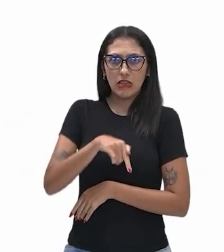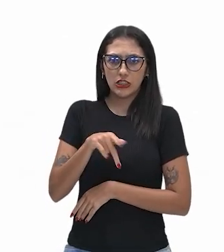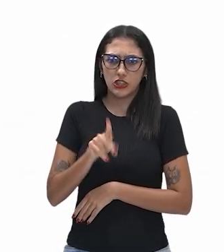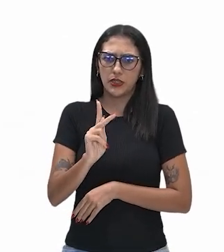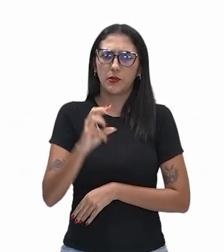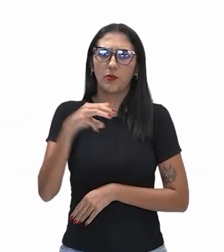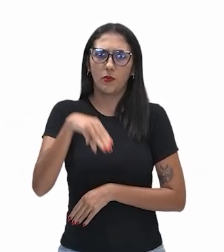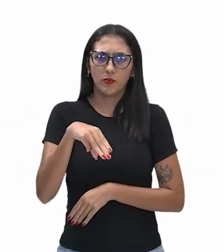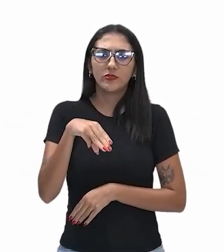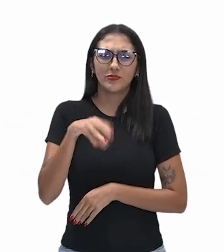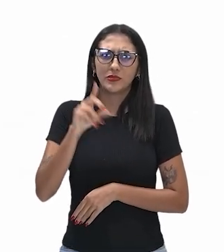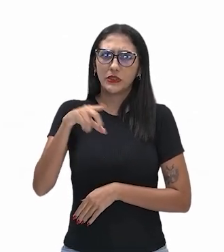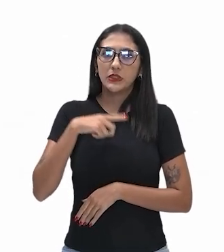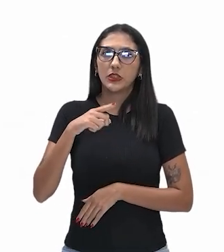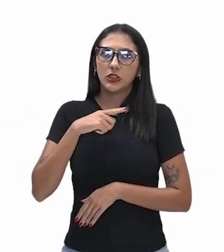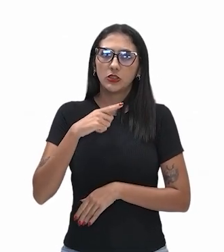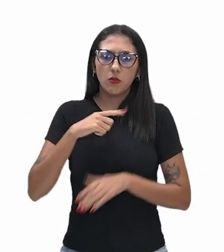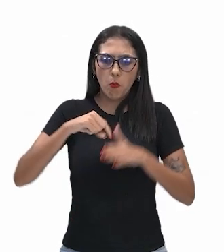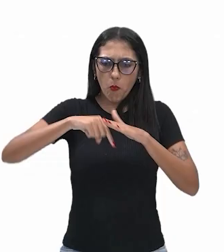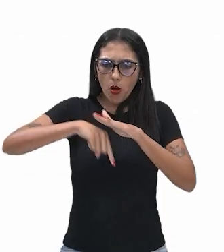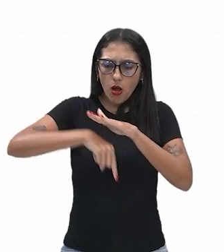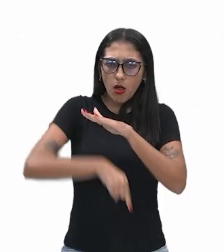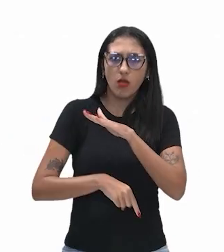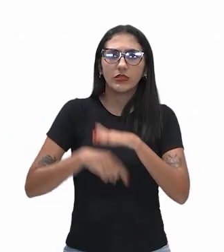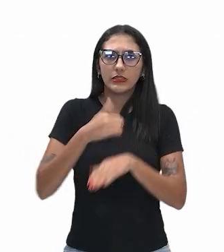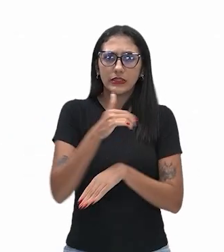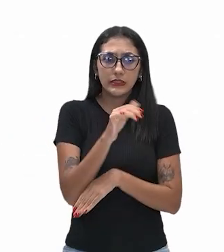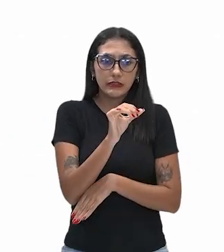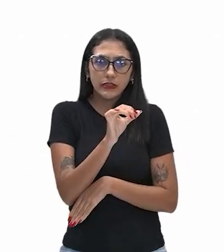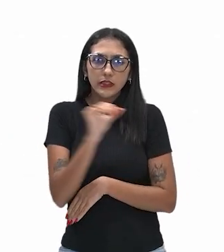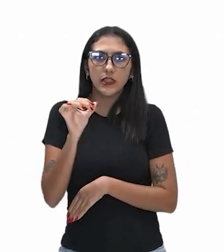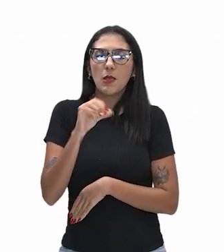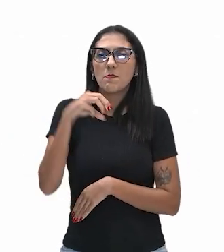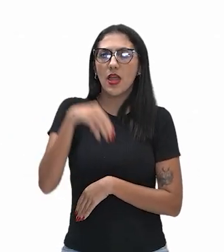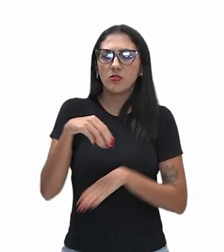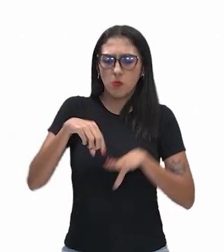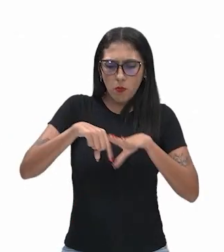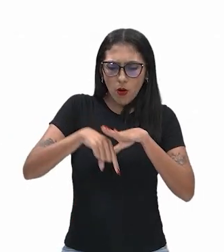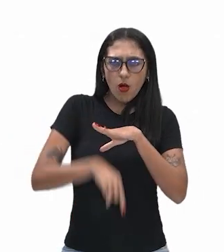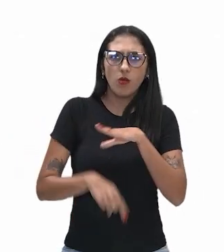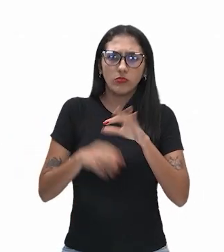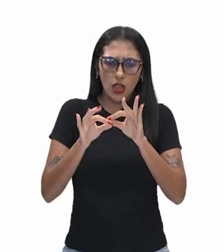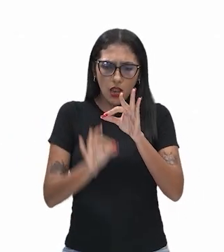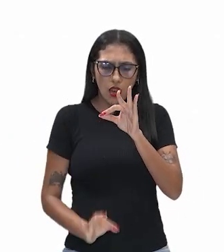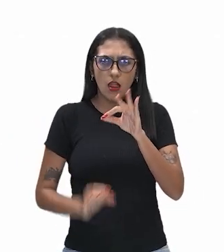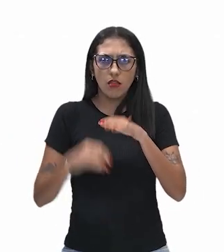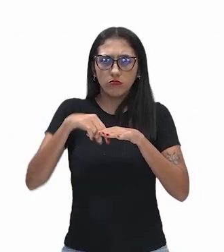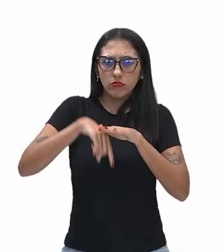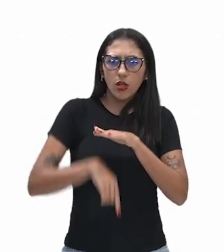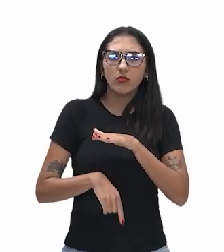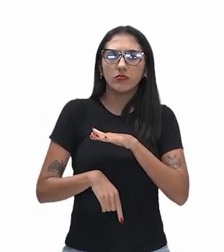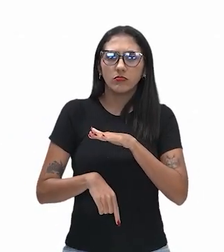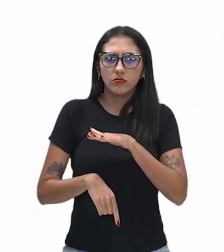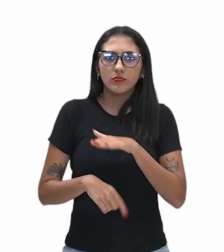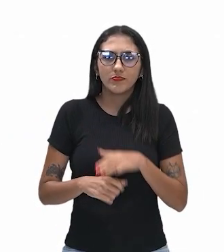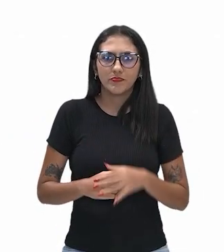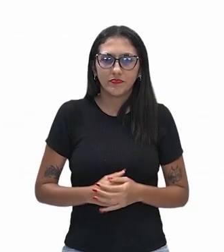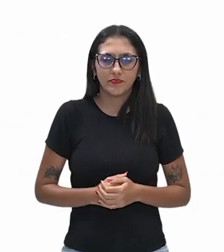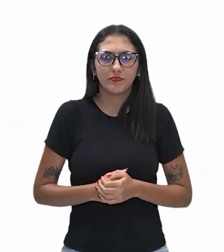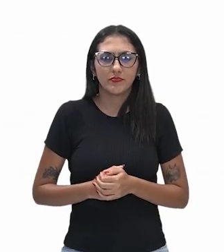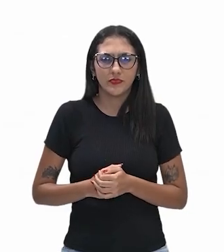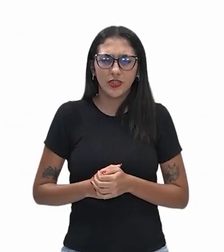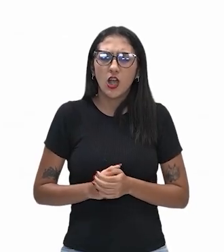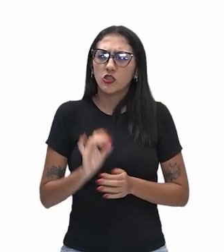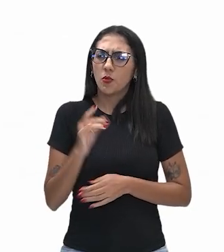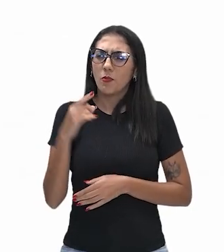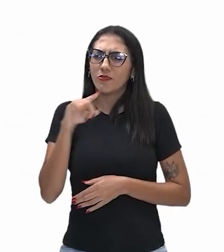a profundidade dele está a 100 metros do solo. Ele custou 95 bilhões. Para você ter uma ideia